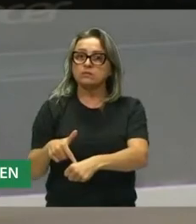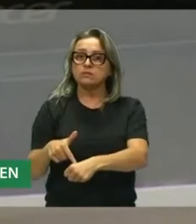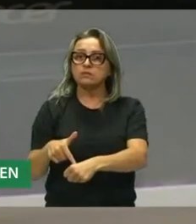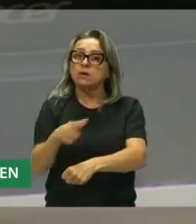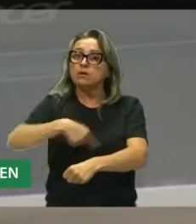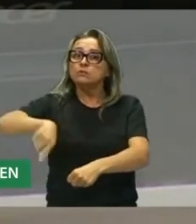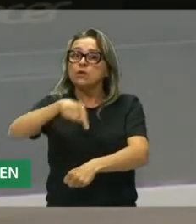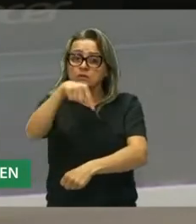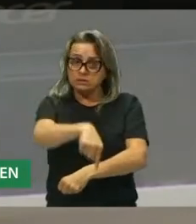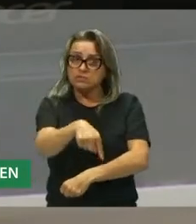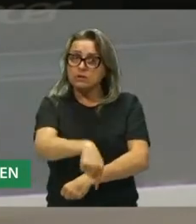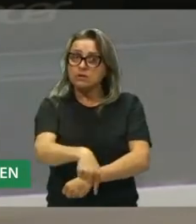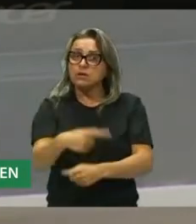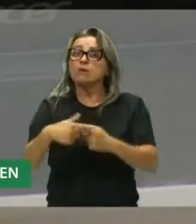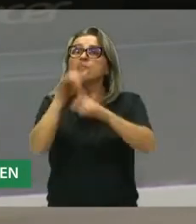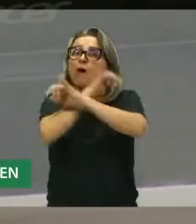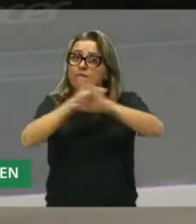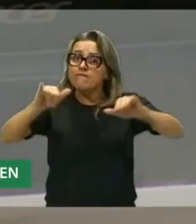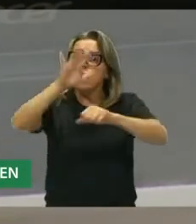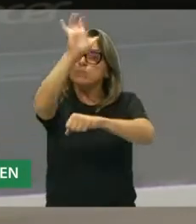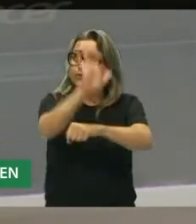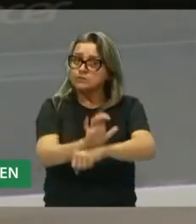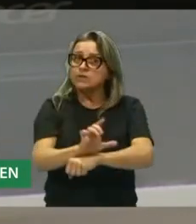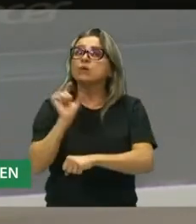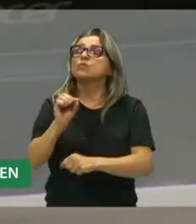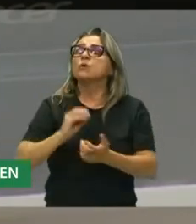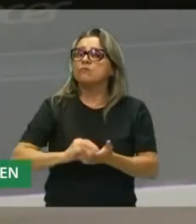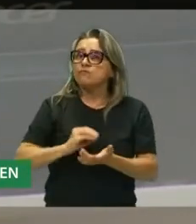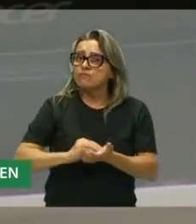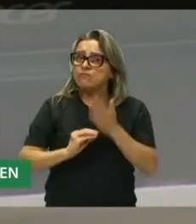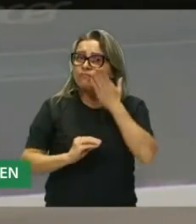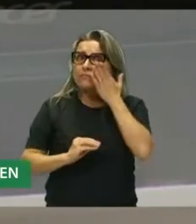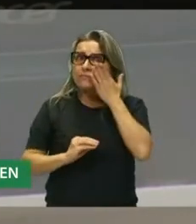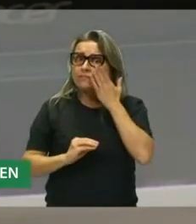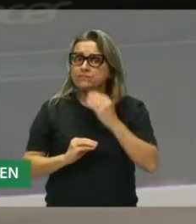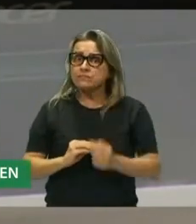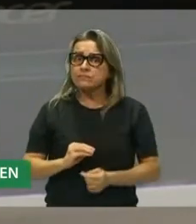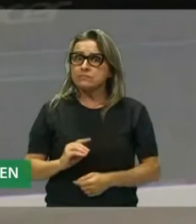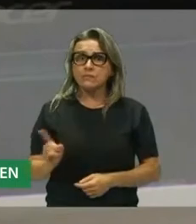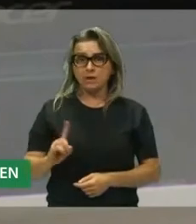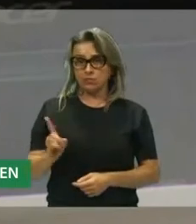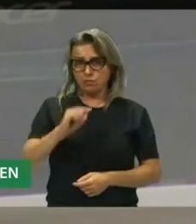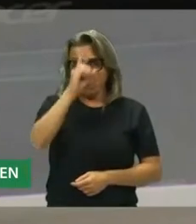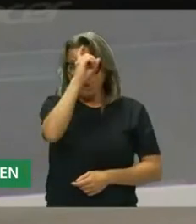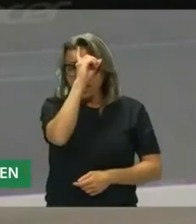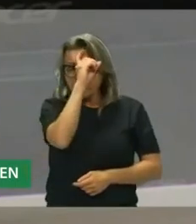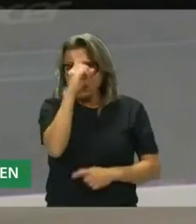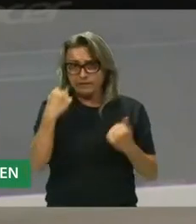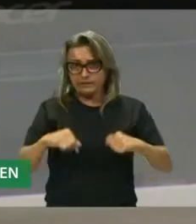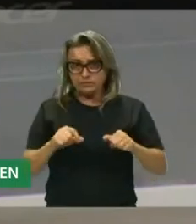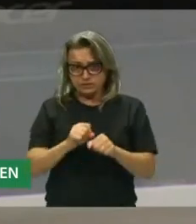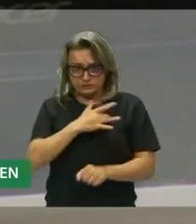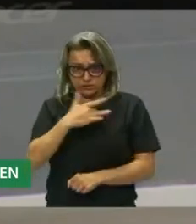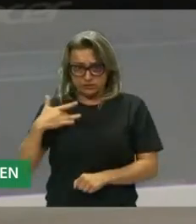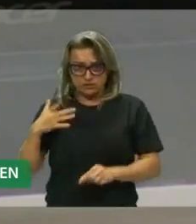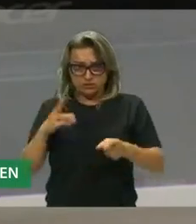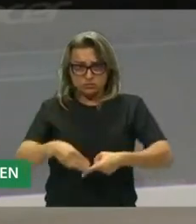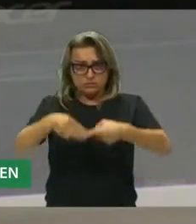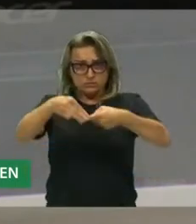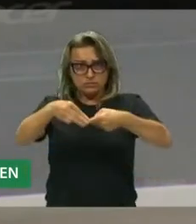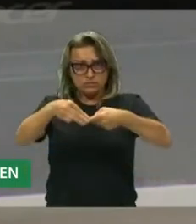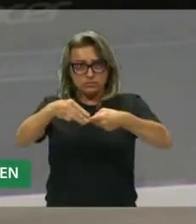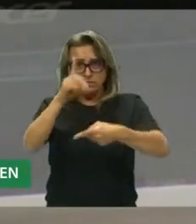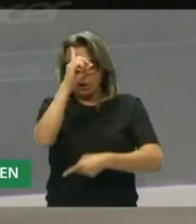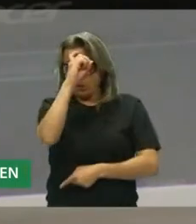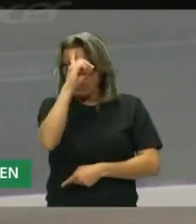para o Estado as nossas carências. Não é o Marieta que tem que fazer a saúde do município. O Marieta é